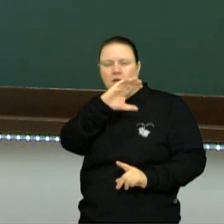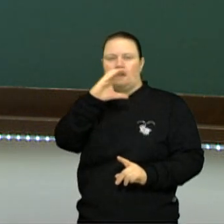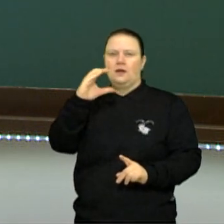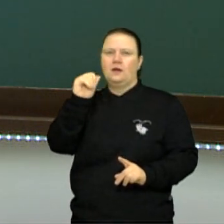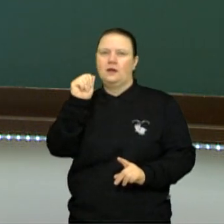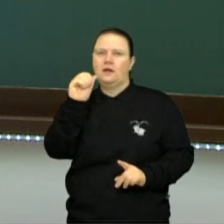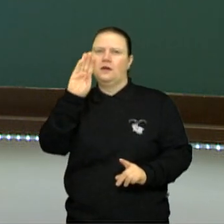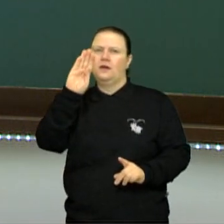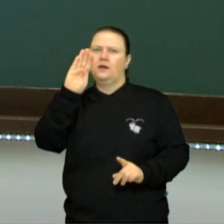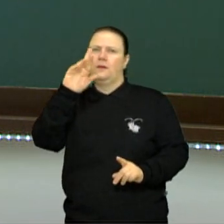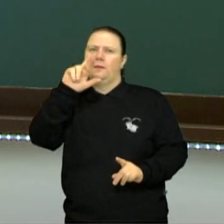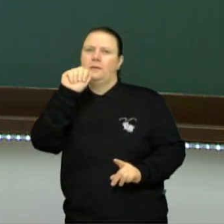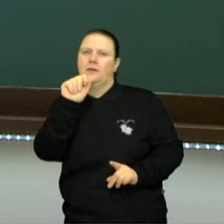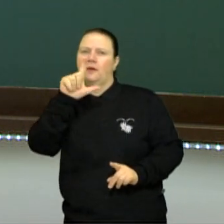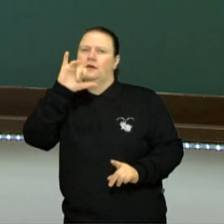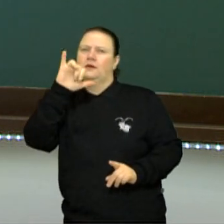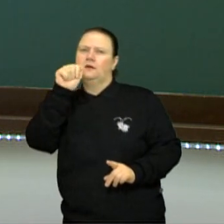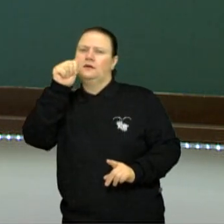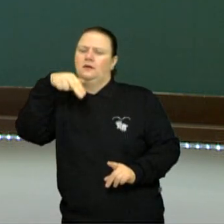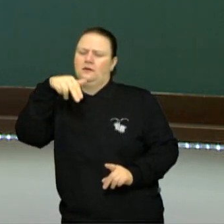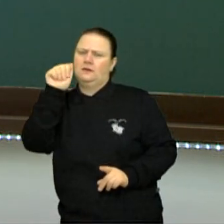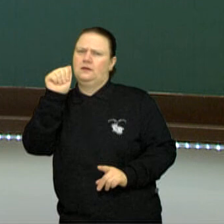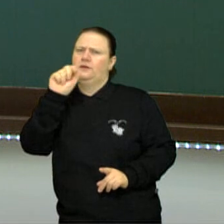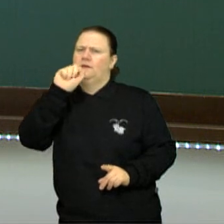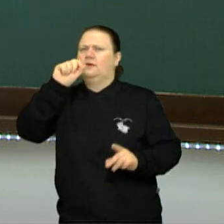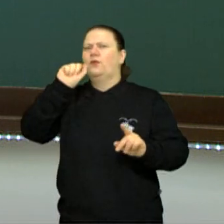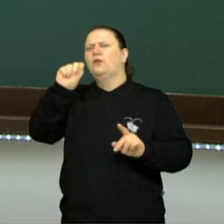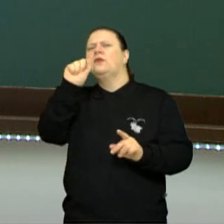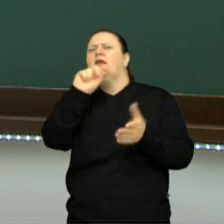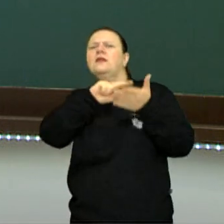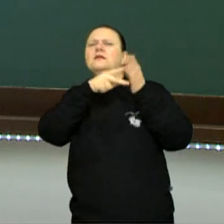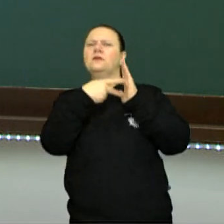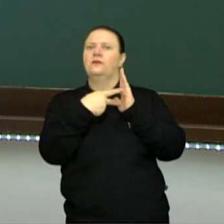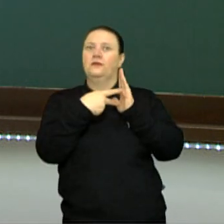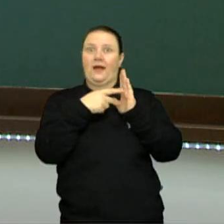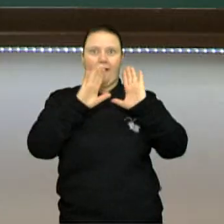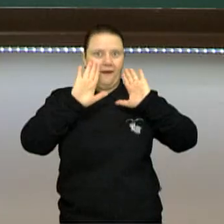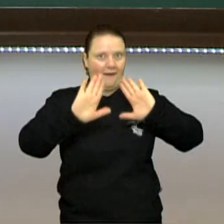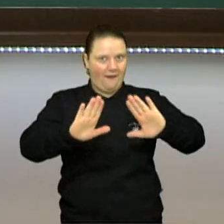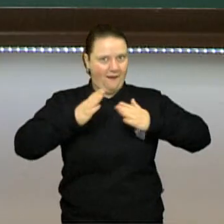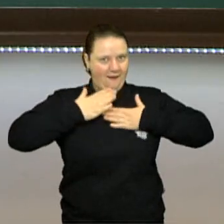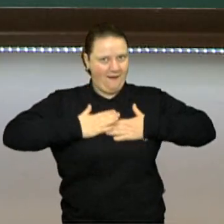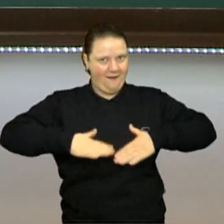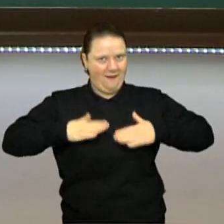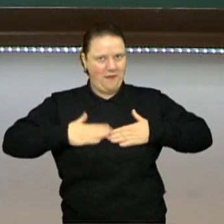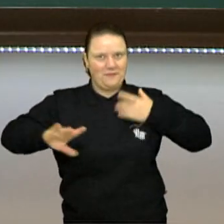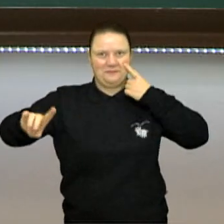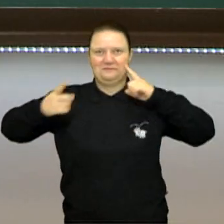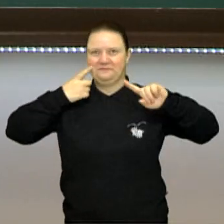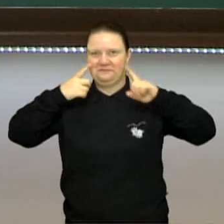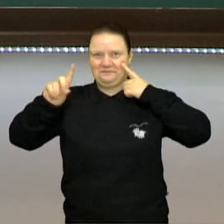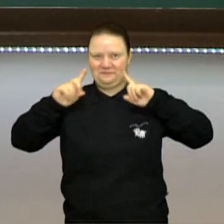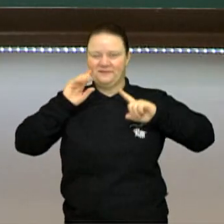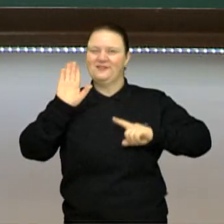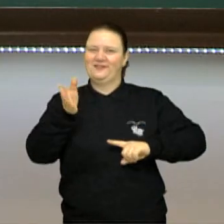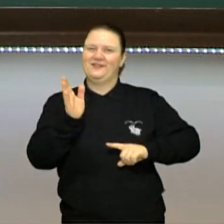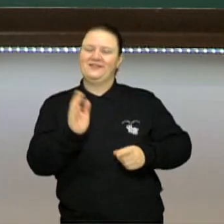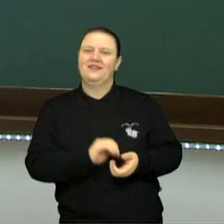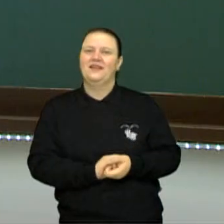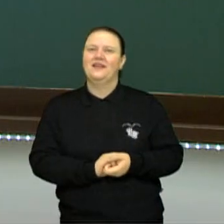isso? Arte pré-cabraliana? A gente já vai descobrir, tá bom? Só um momentinho. A gente vai